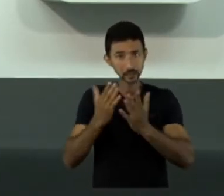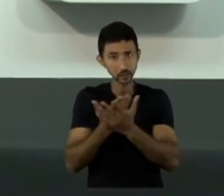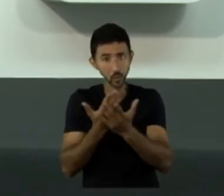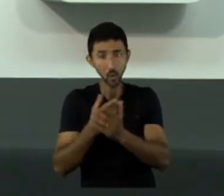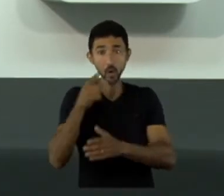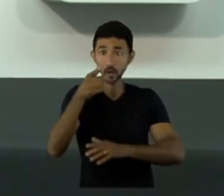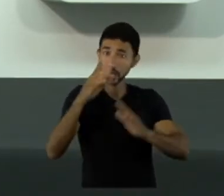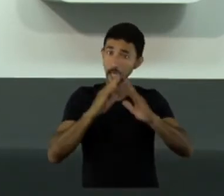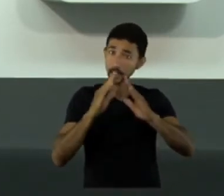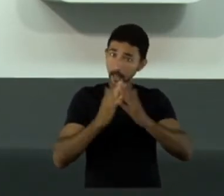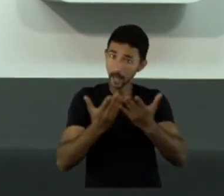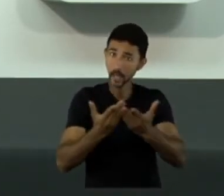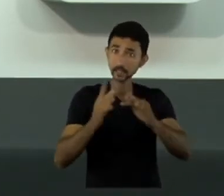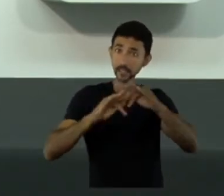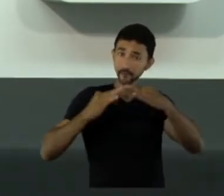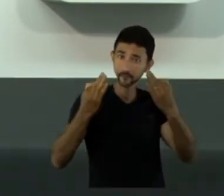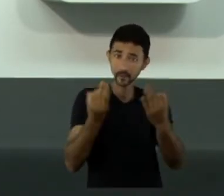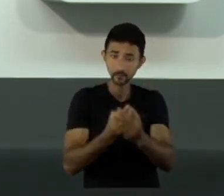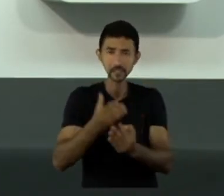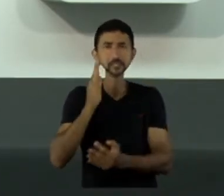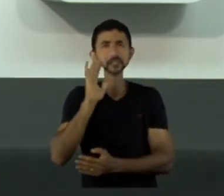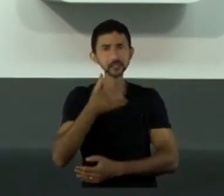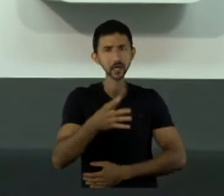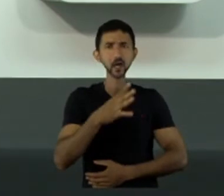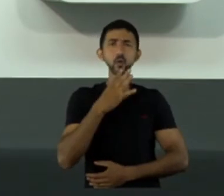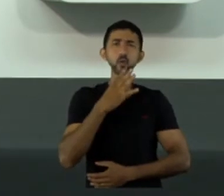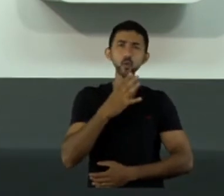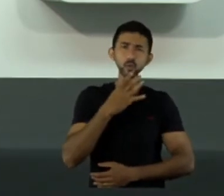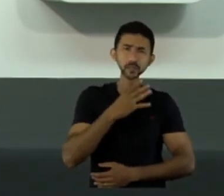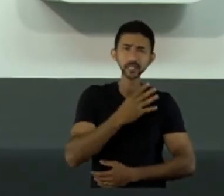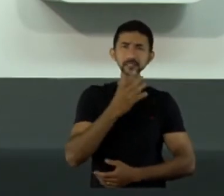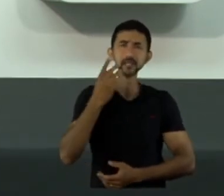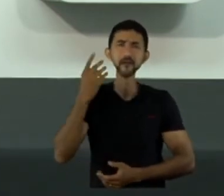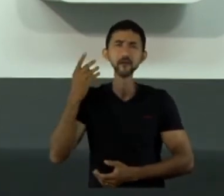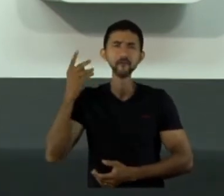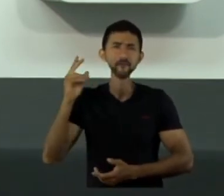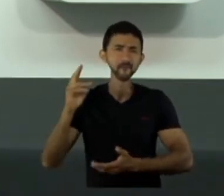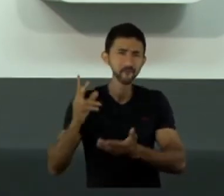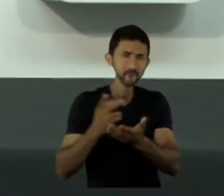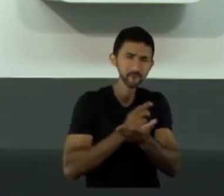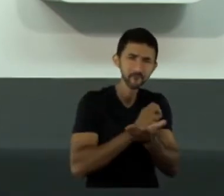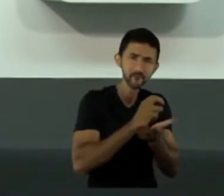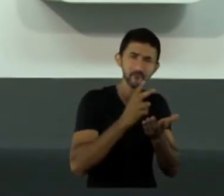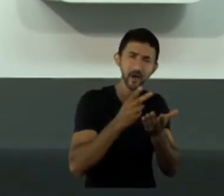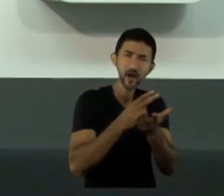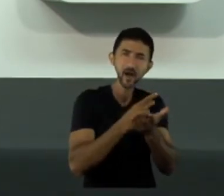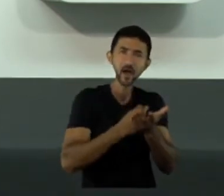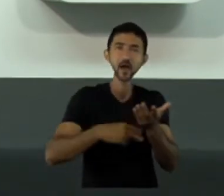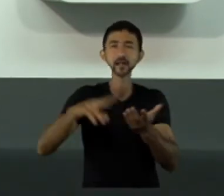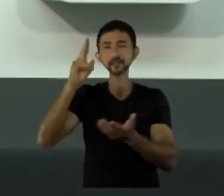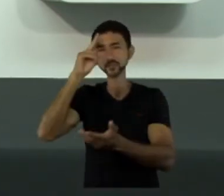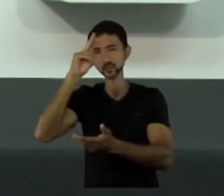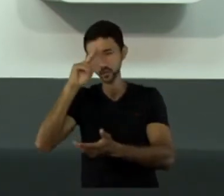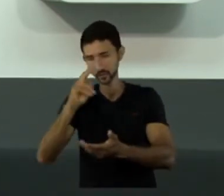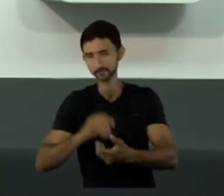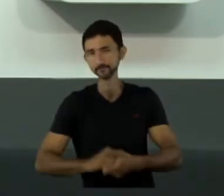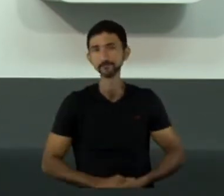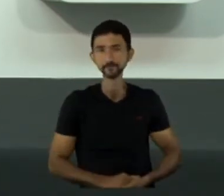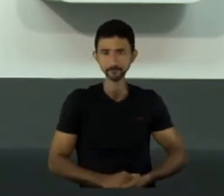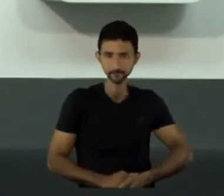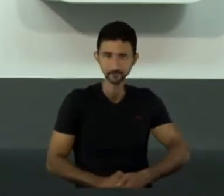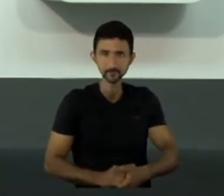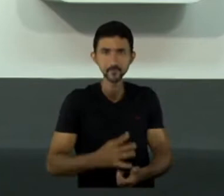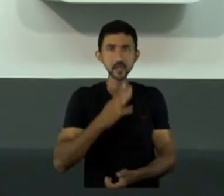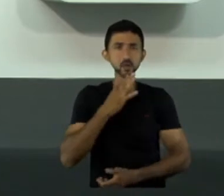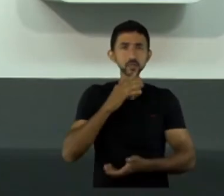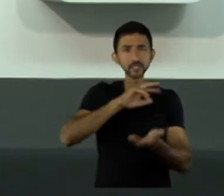sua casa, na sua família, eu tenho certeza que você já ouviu várias lendas, vários mitos, e você conhece